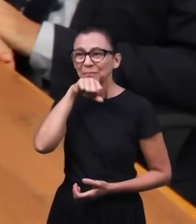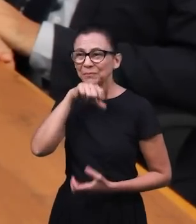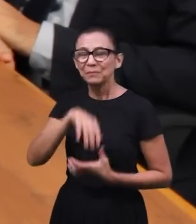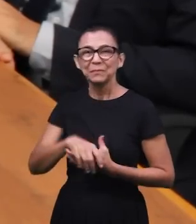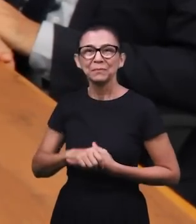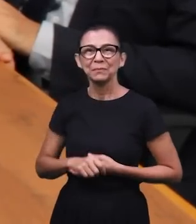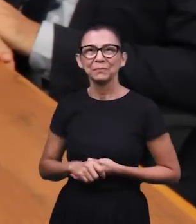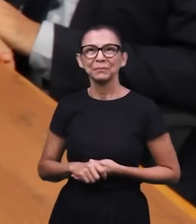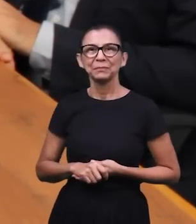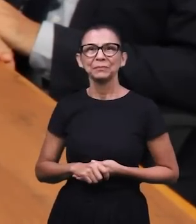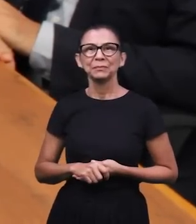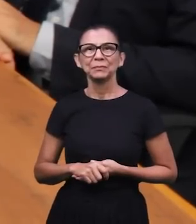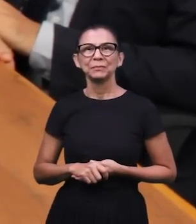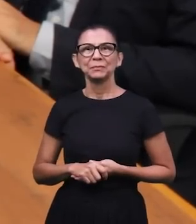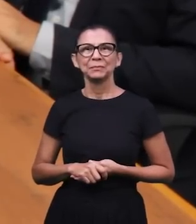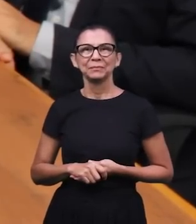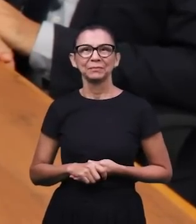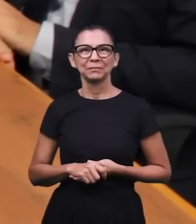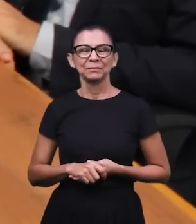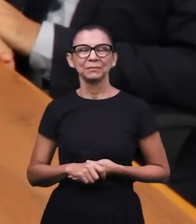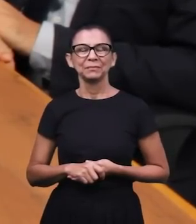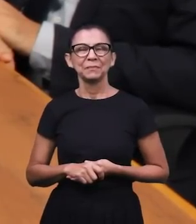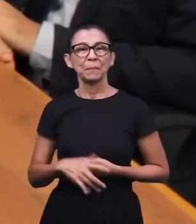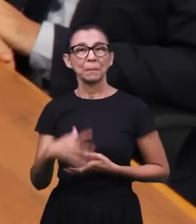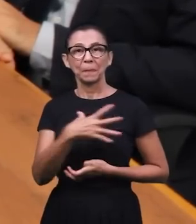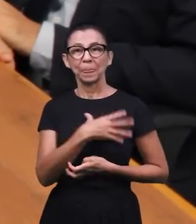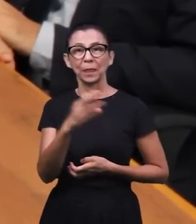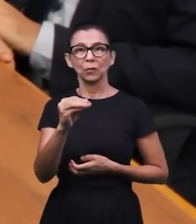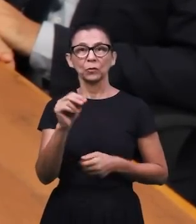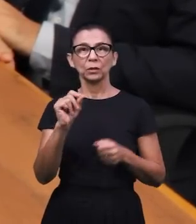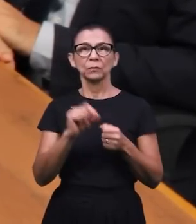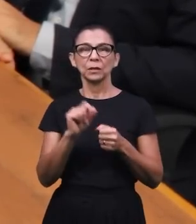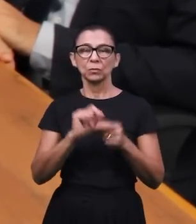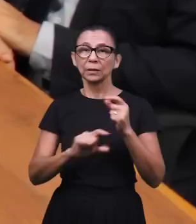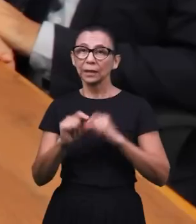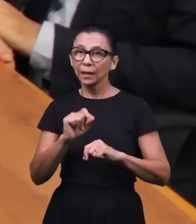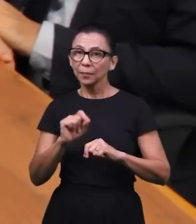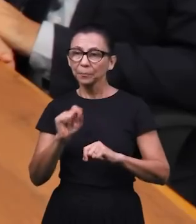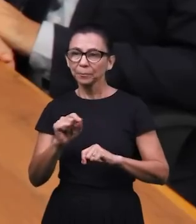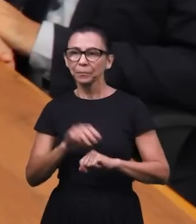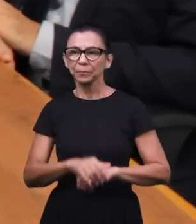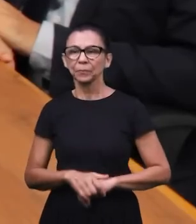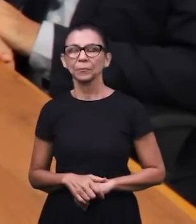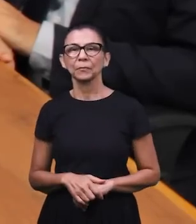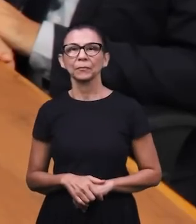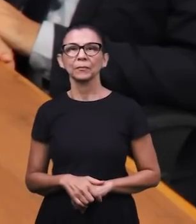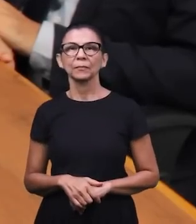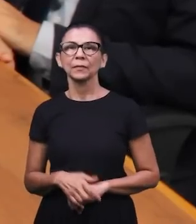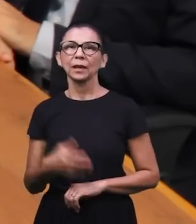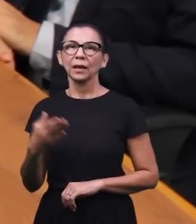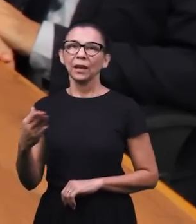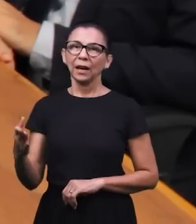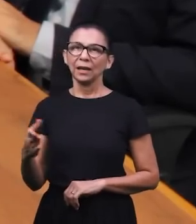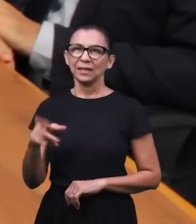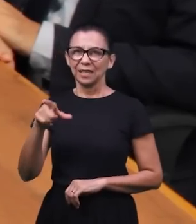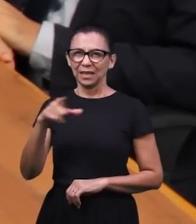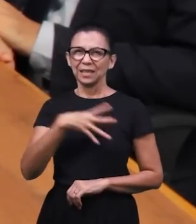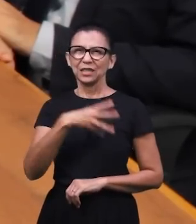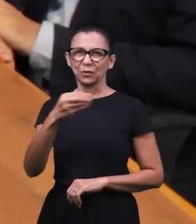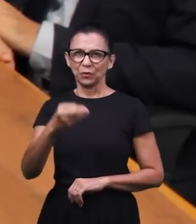um bolo para o filho, sabe o que aconteceu? O pai dele depois morreu, né? um pastor, hoje ele é um